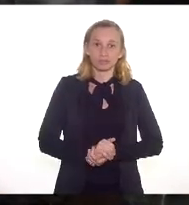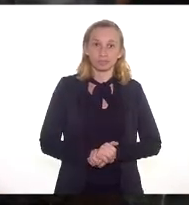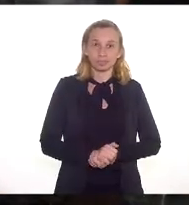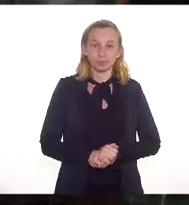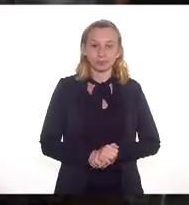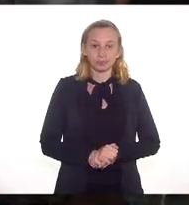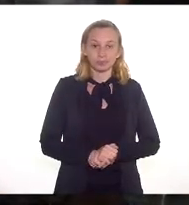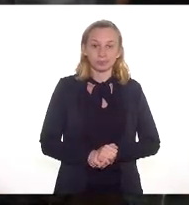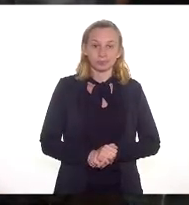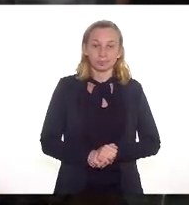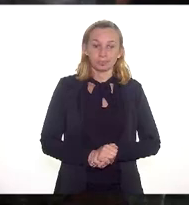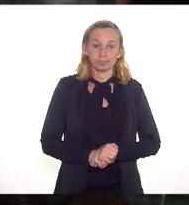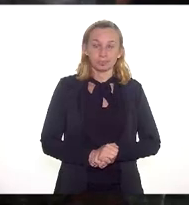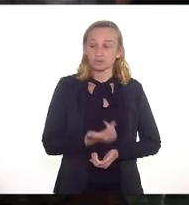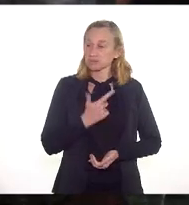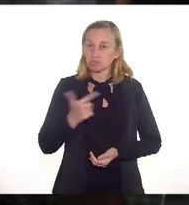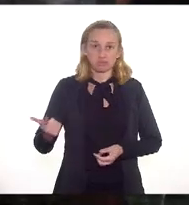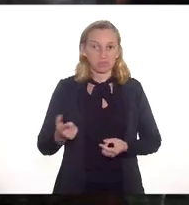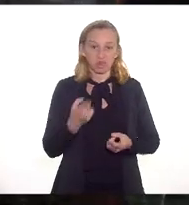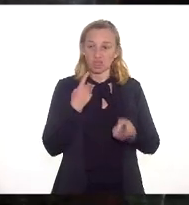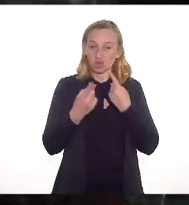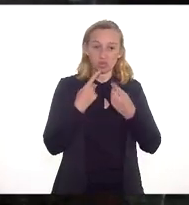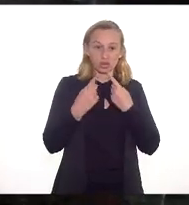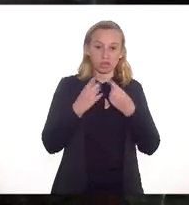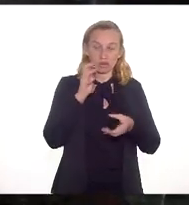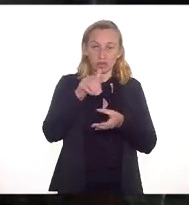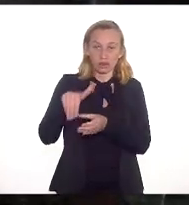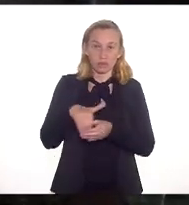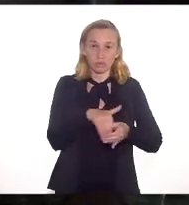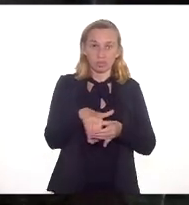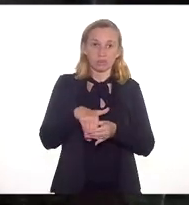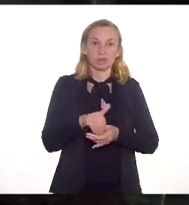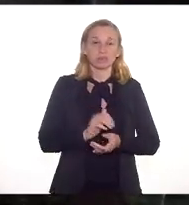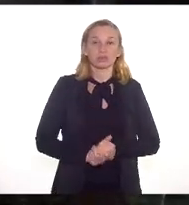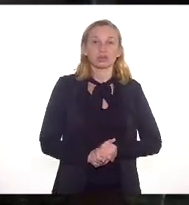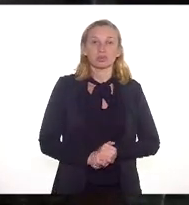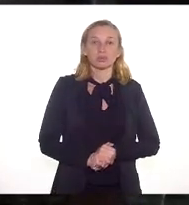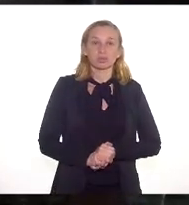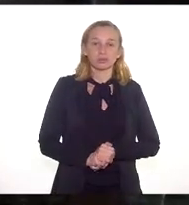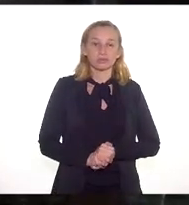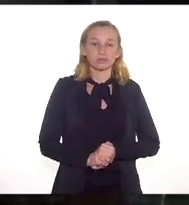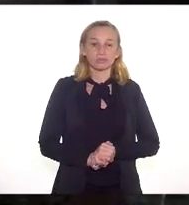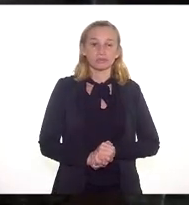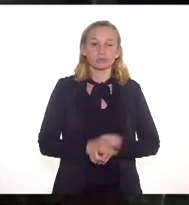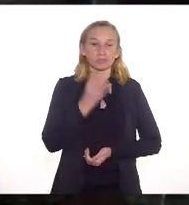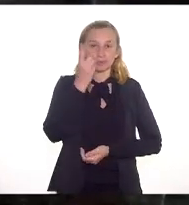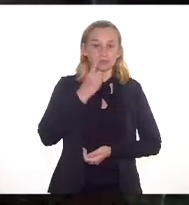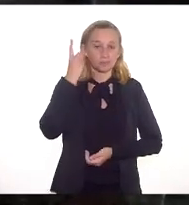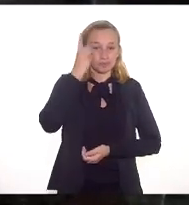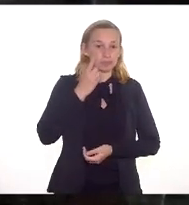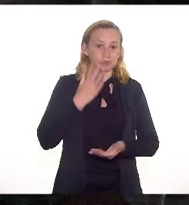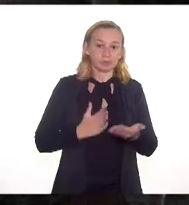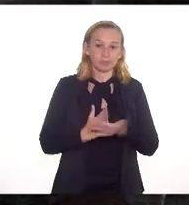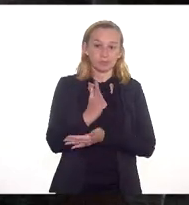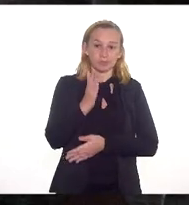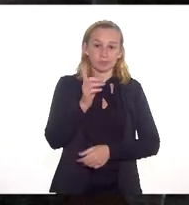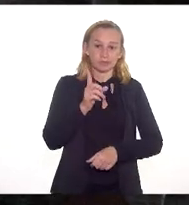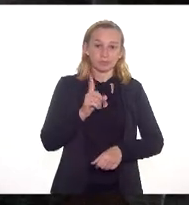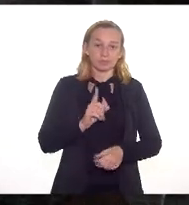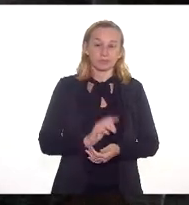Não havendo queira discutir, em votação. Os deputados que aprovam nessa